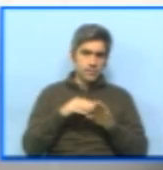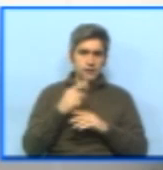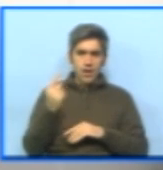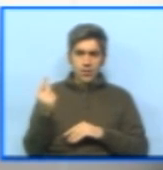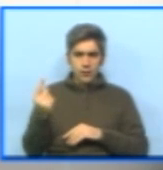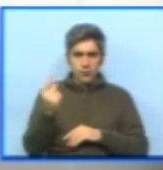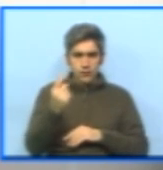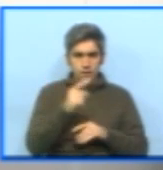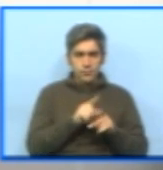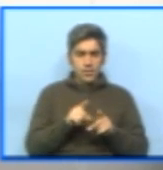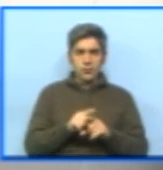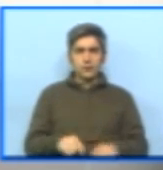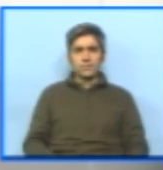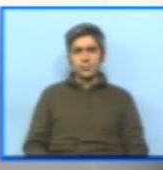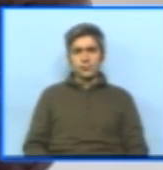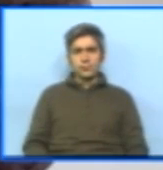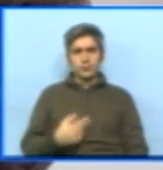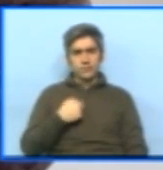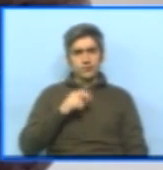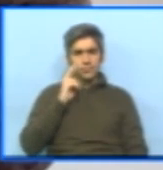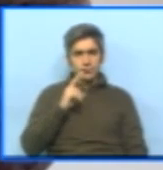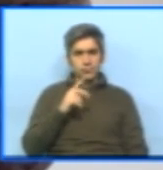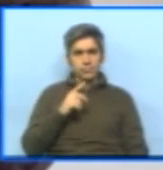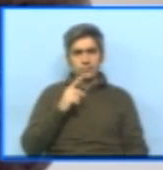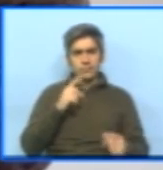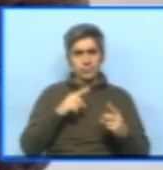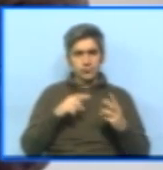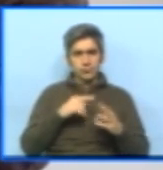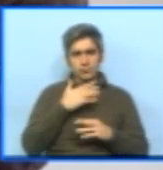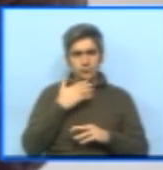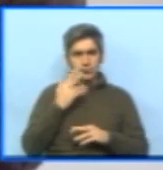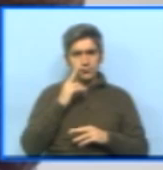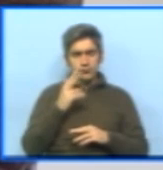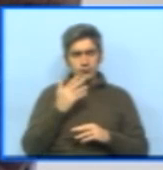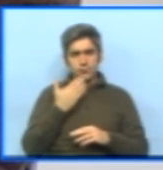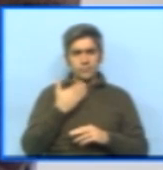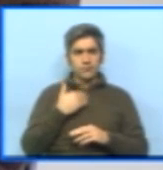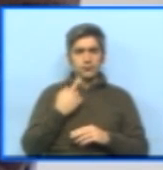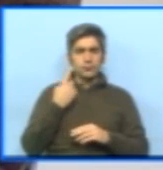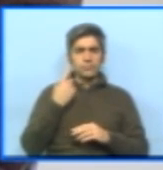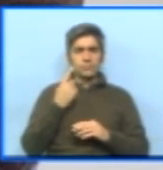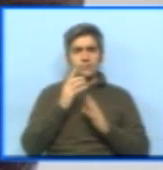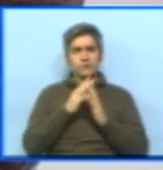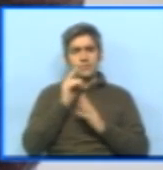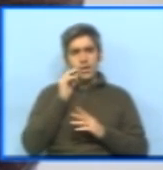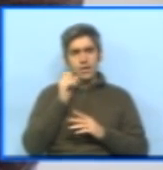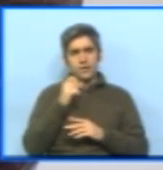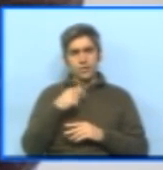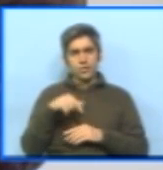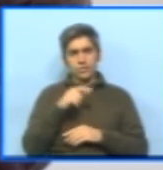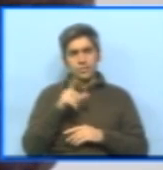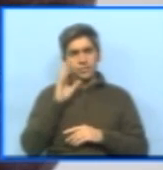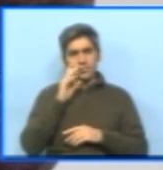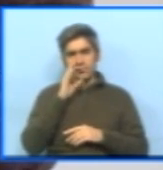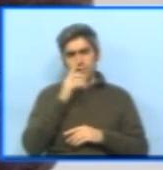irmãos. E isso vemos às vezes o curioso, pedem-nos um Pai Nosso e a pessoa sabe que